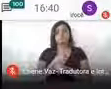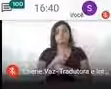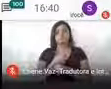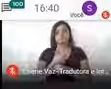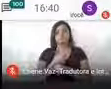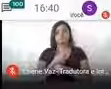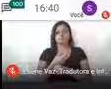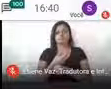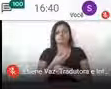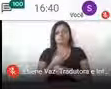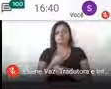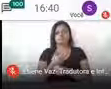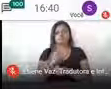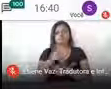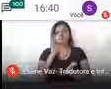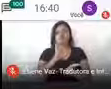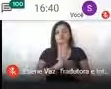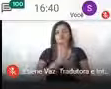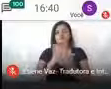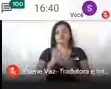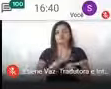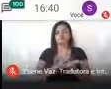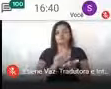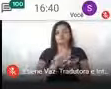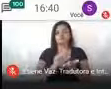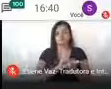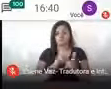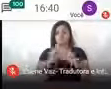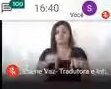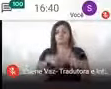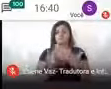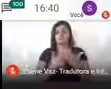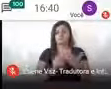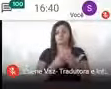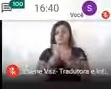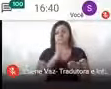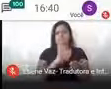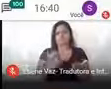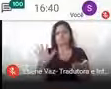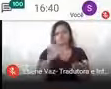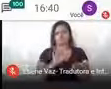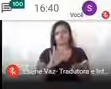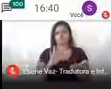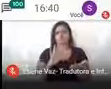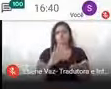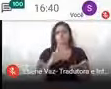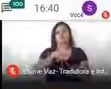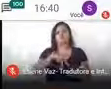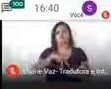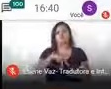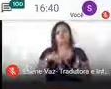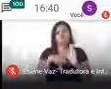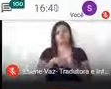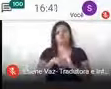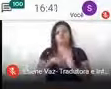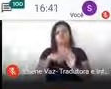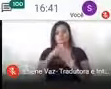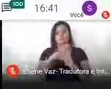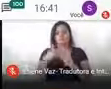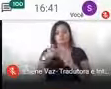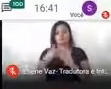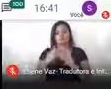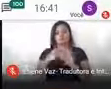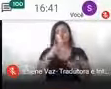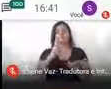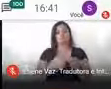publiquei um artigo na Revista Brasileira de Linguística Antropológica, da UNB, uma revista muito